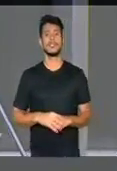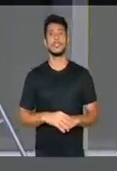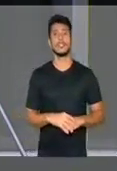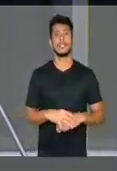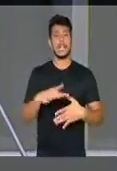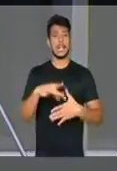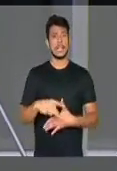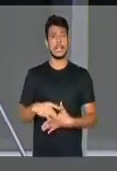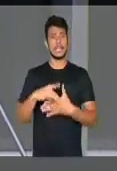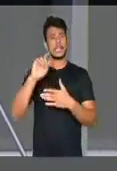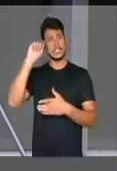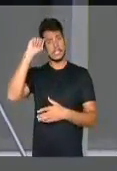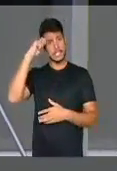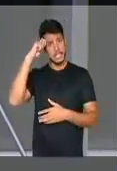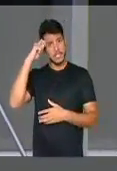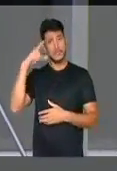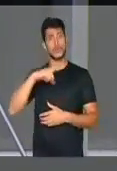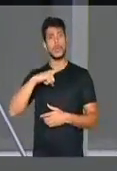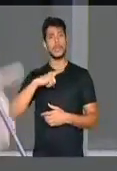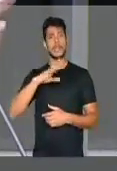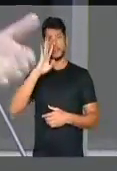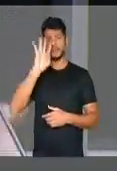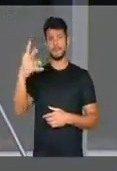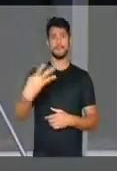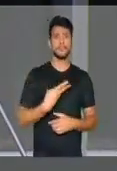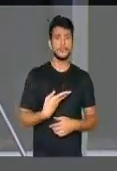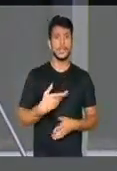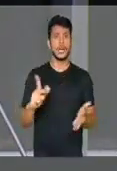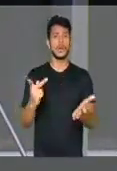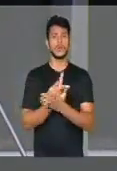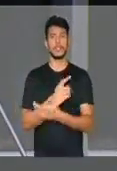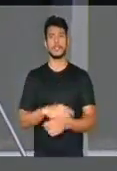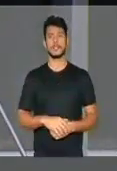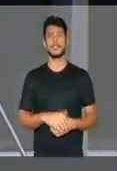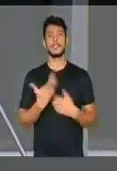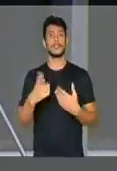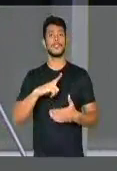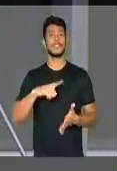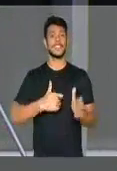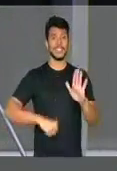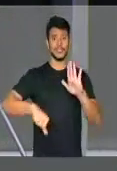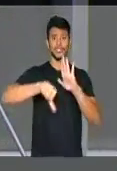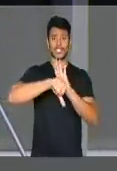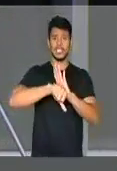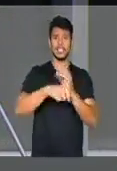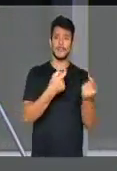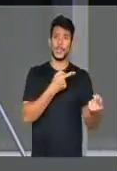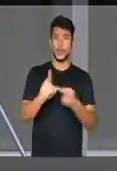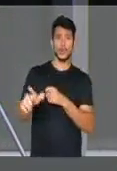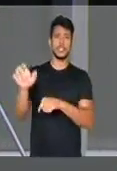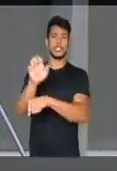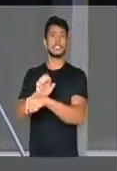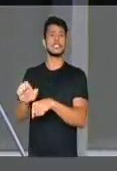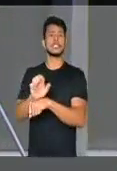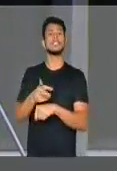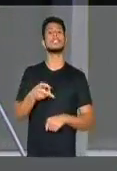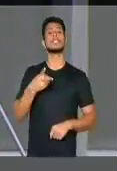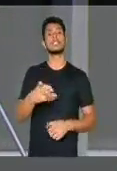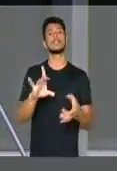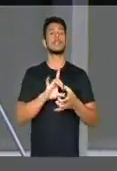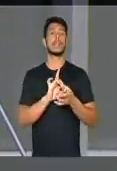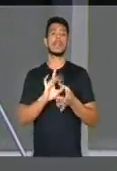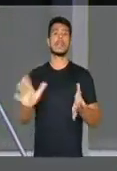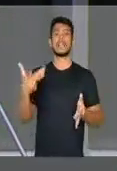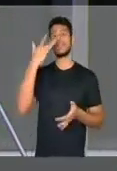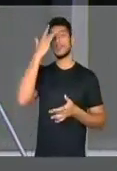negras são ameaçadas. O crime afronta o Estado, tendo como senha a omissão e a conivência